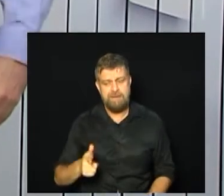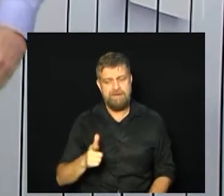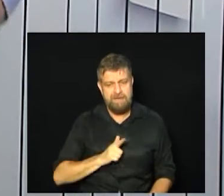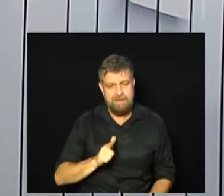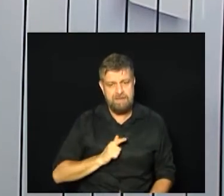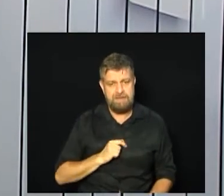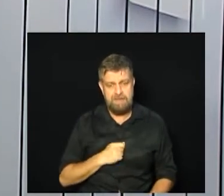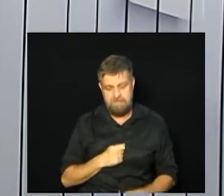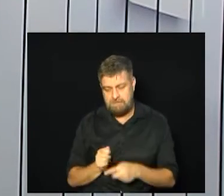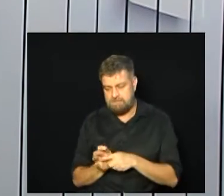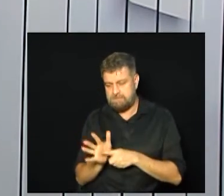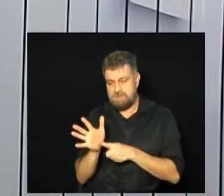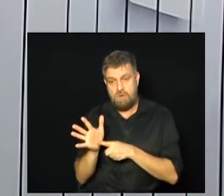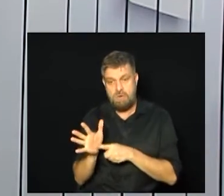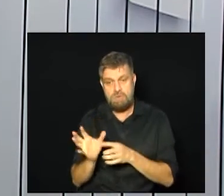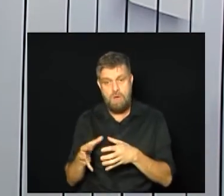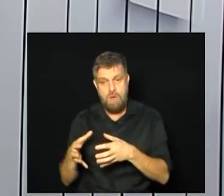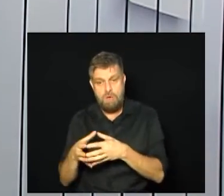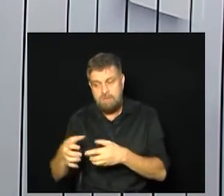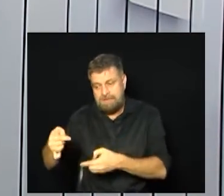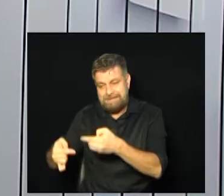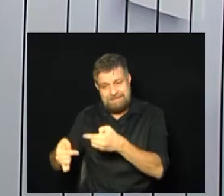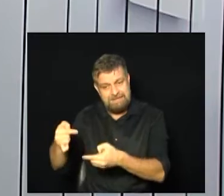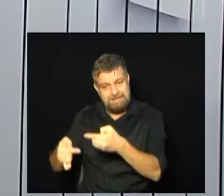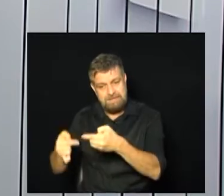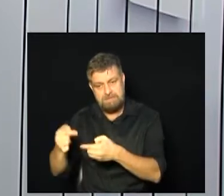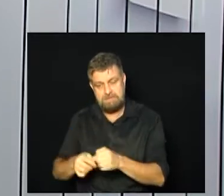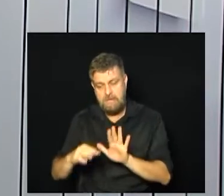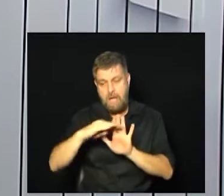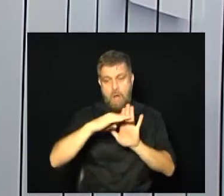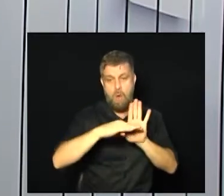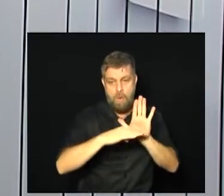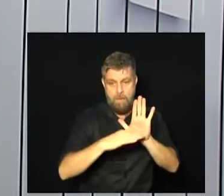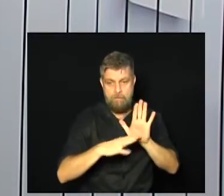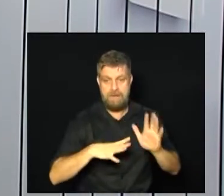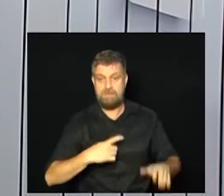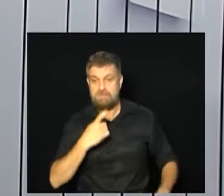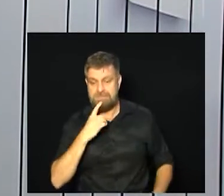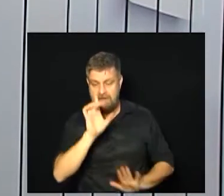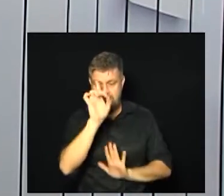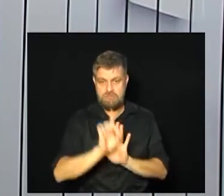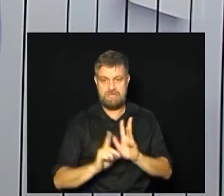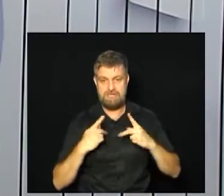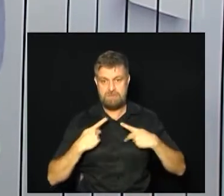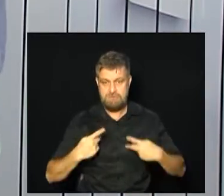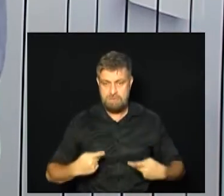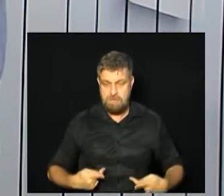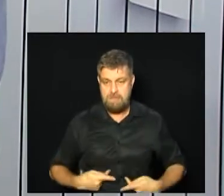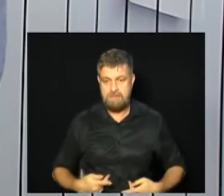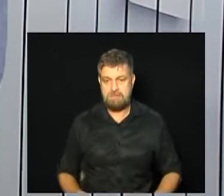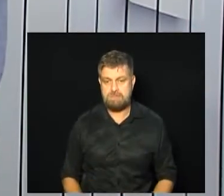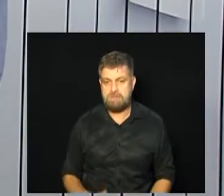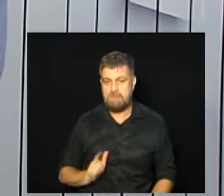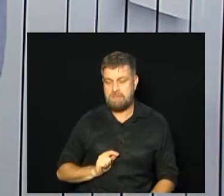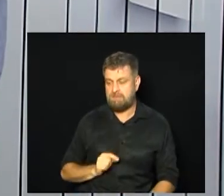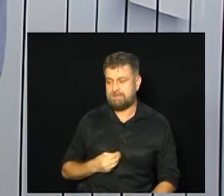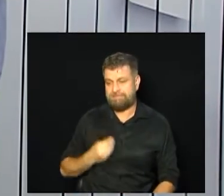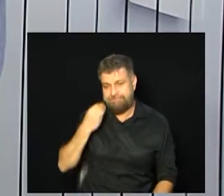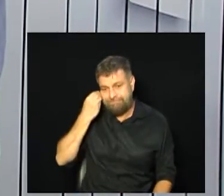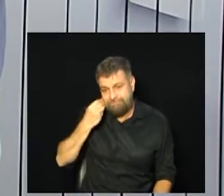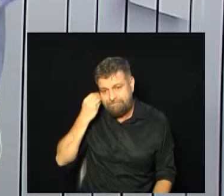uma subcomissão que discute aí o Plano Municipal de Direitos Humanos e acabou vivendo toda